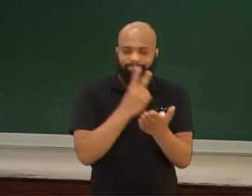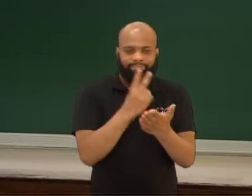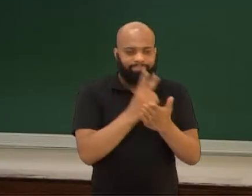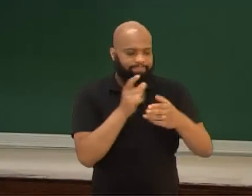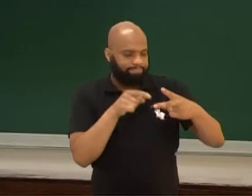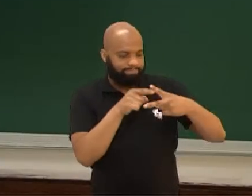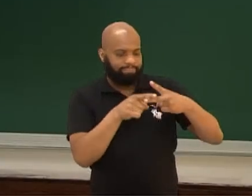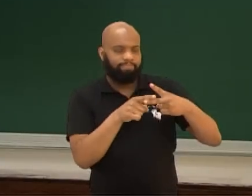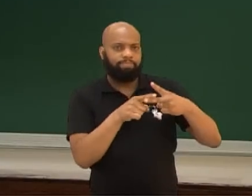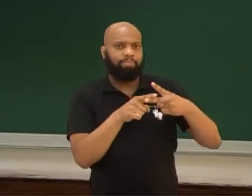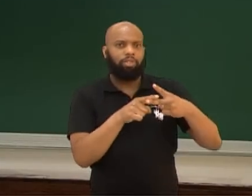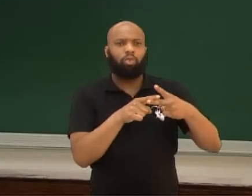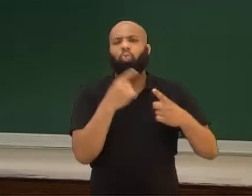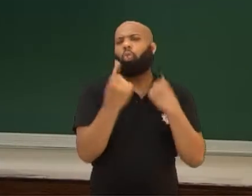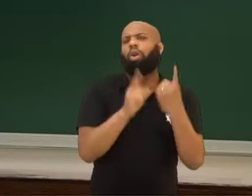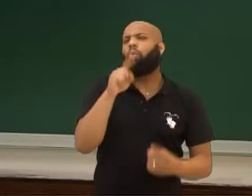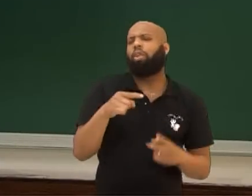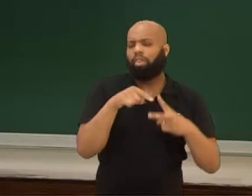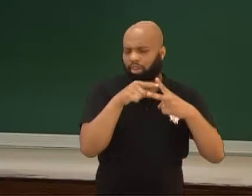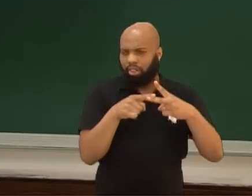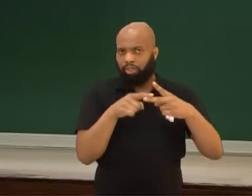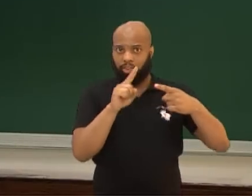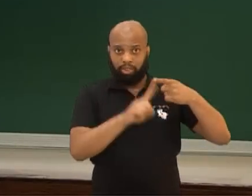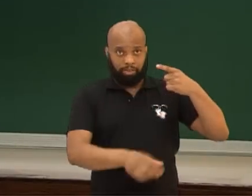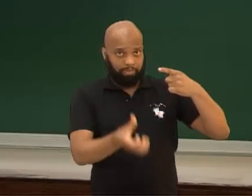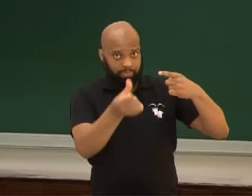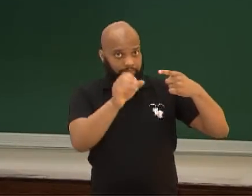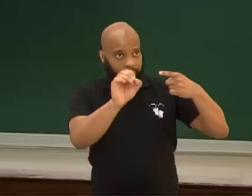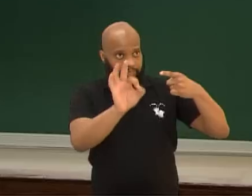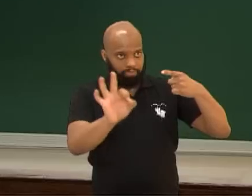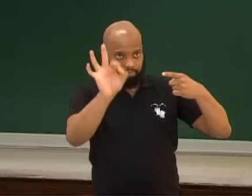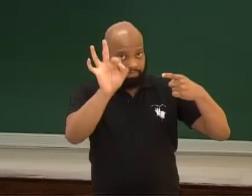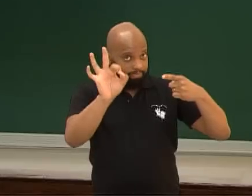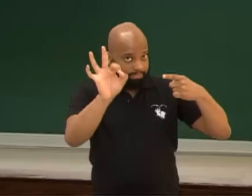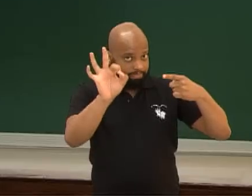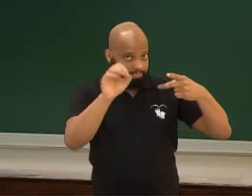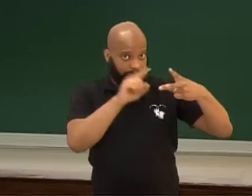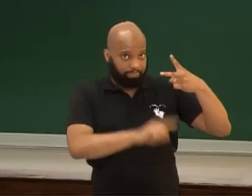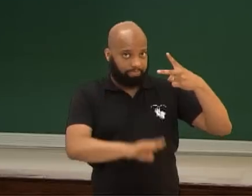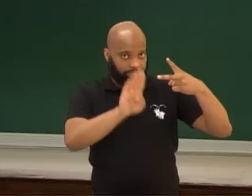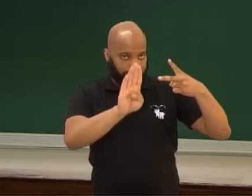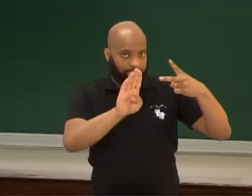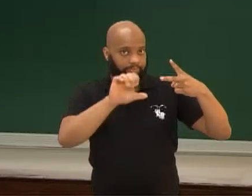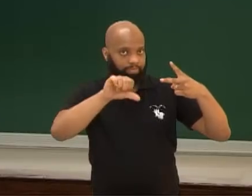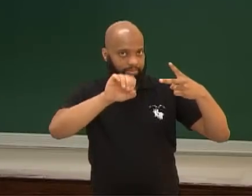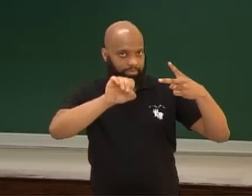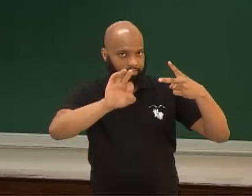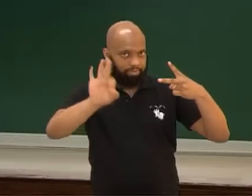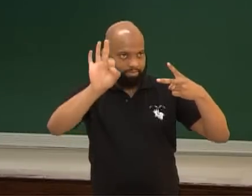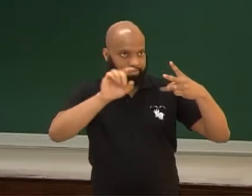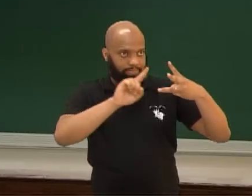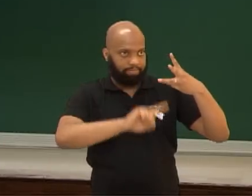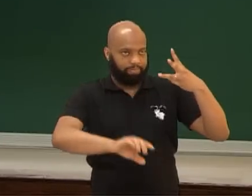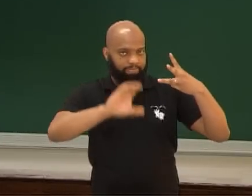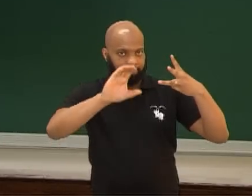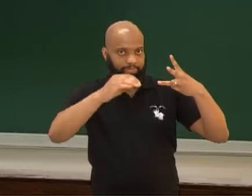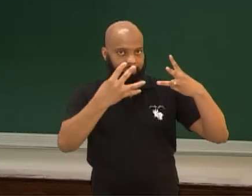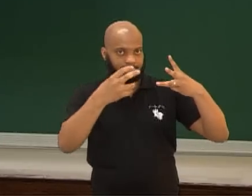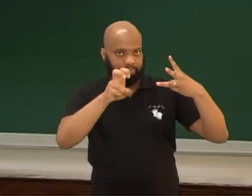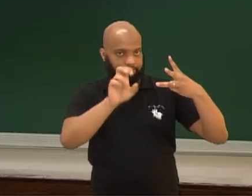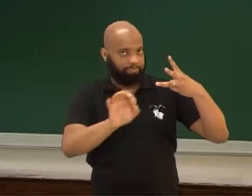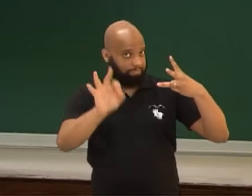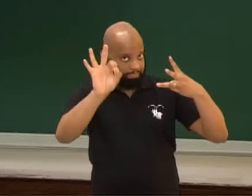Quanto mede esse ângulo? 60 graus. Letra B, 90 graus. Letra